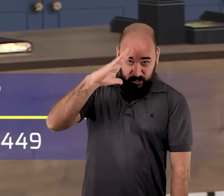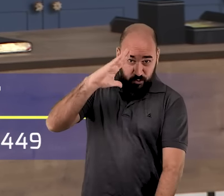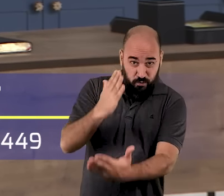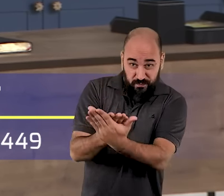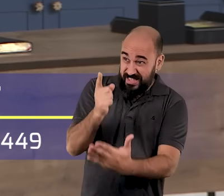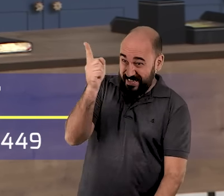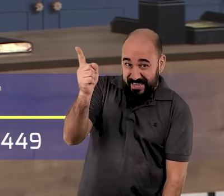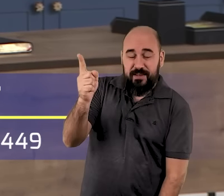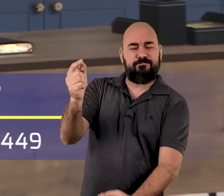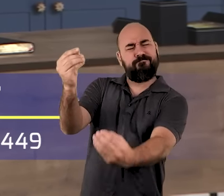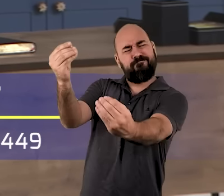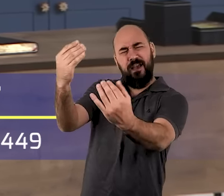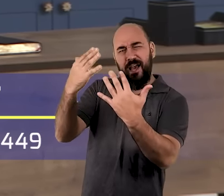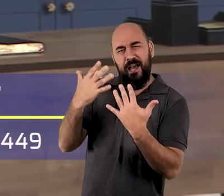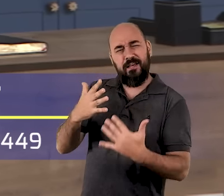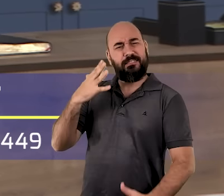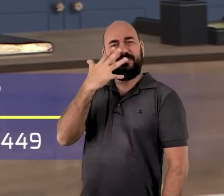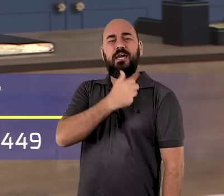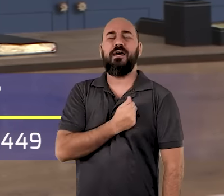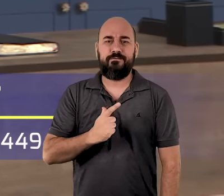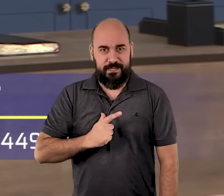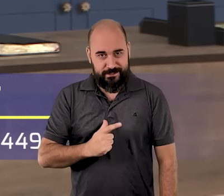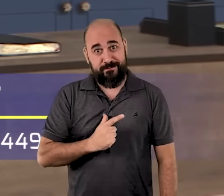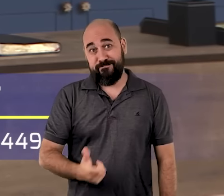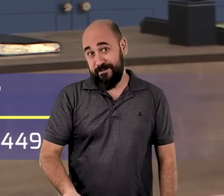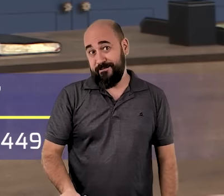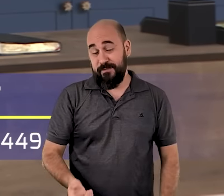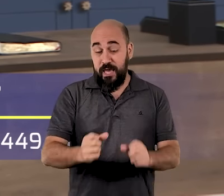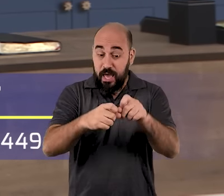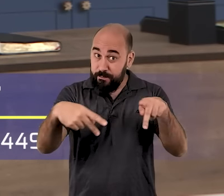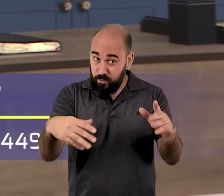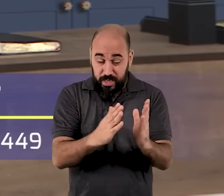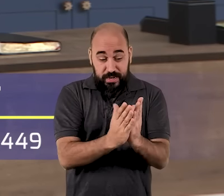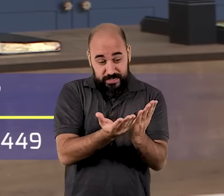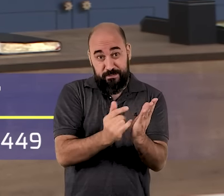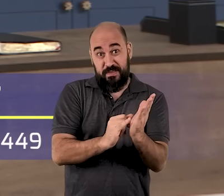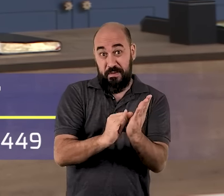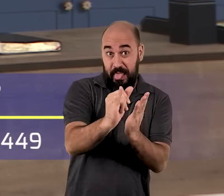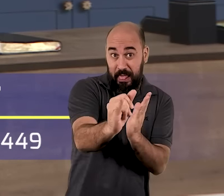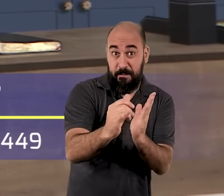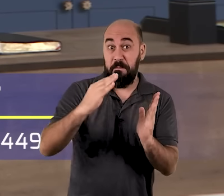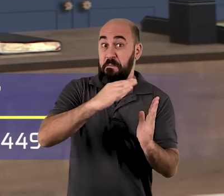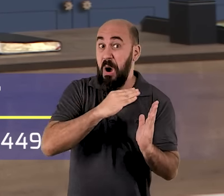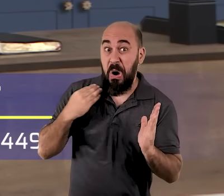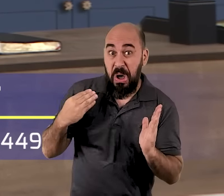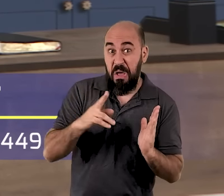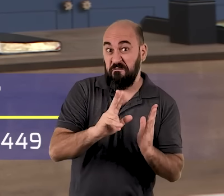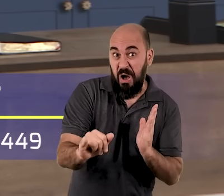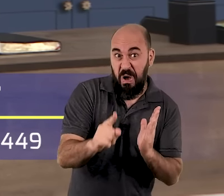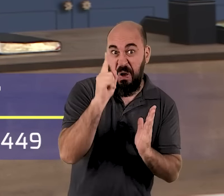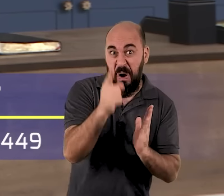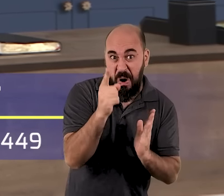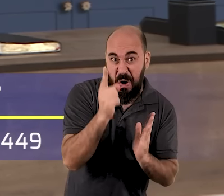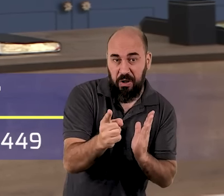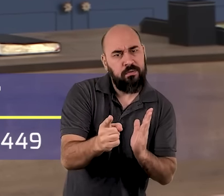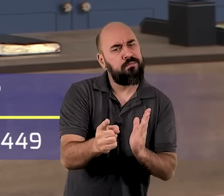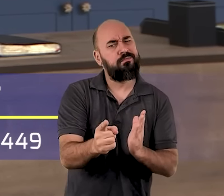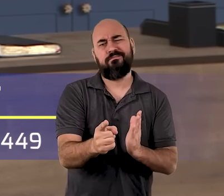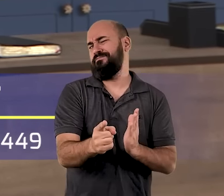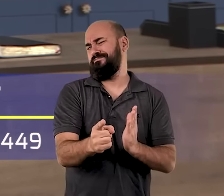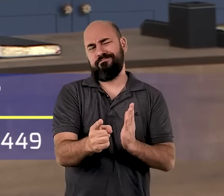nele. A mensagem do Apocalipse é uma mensagem de vida e não de morte. Acredite nisso. Estude a